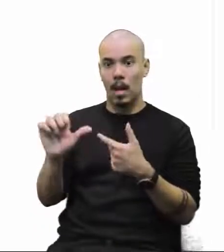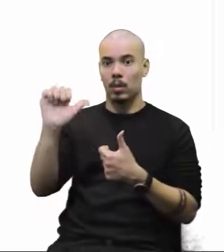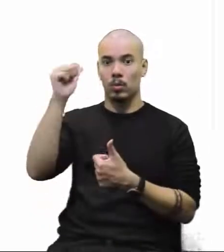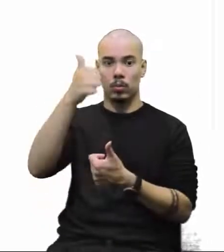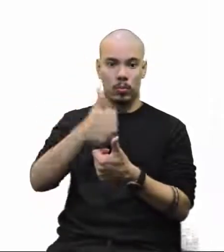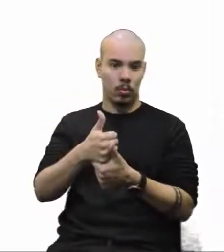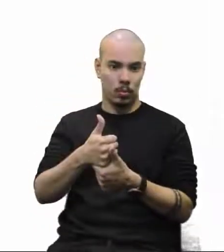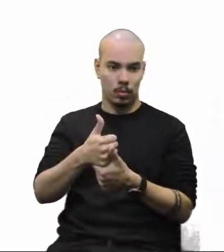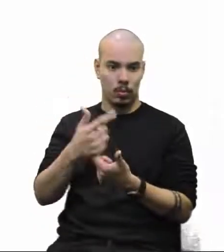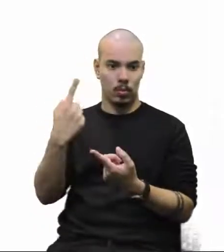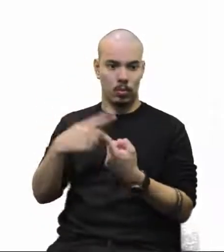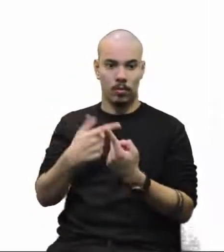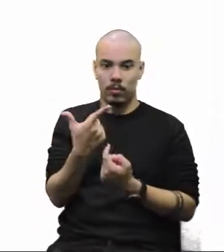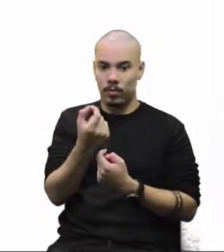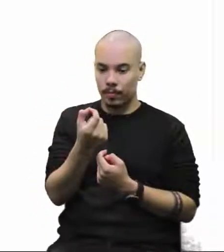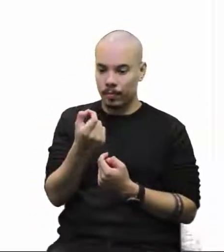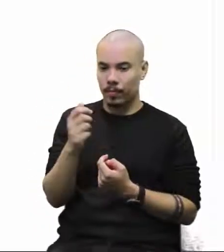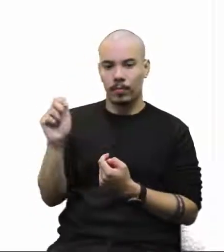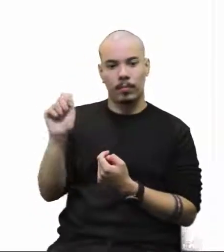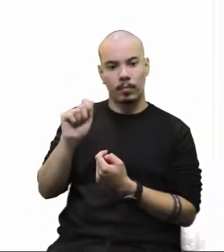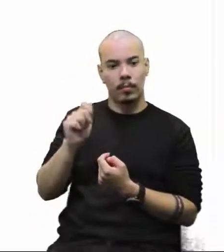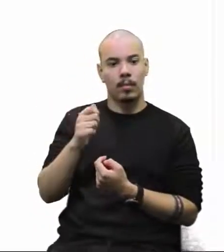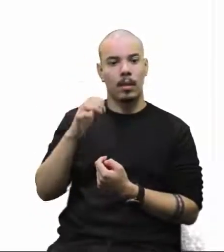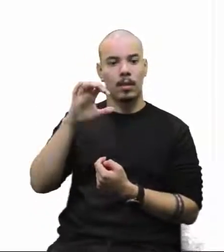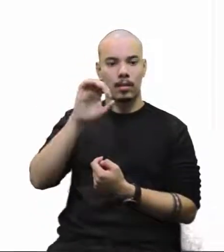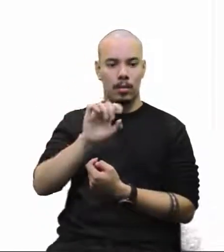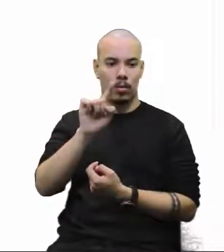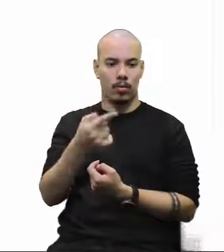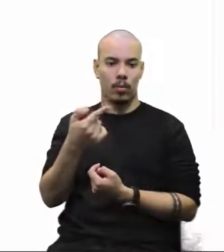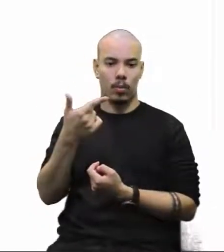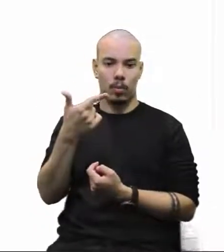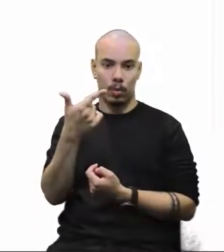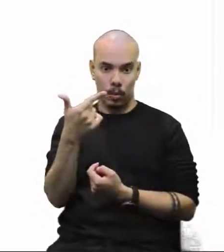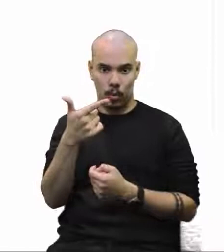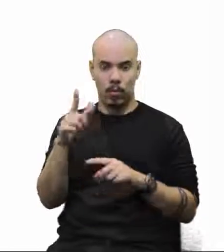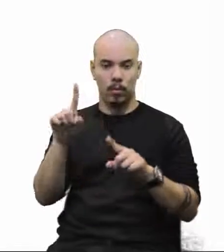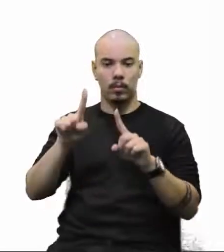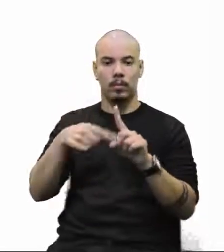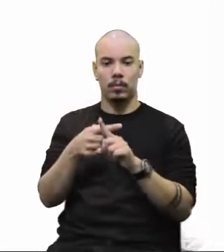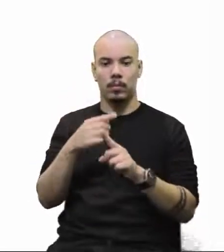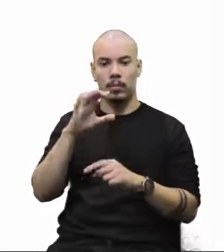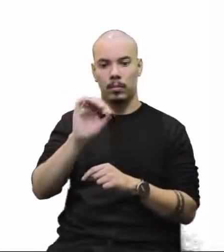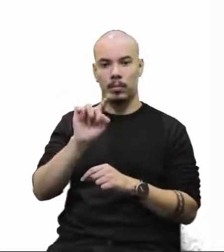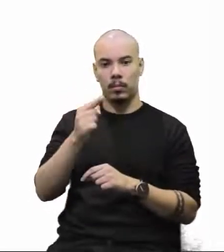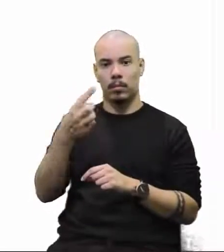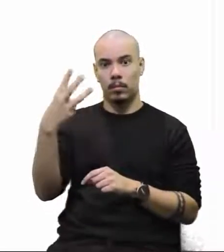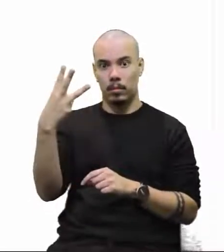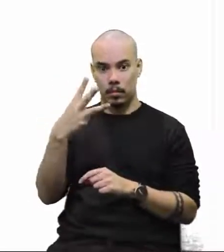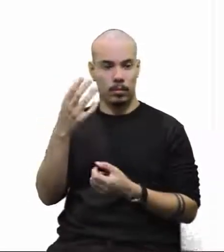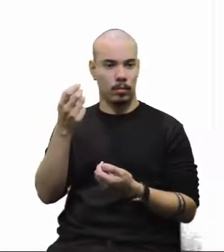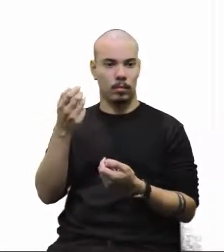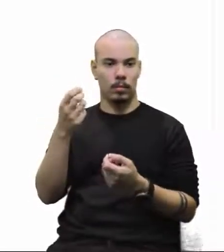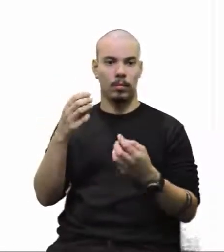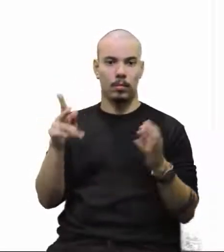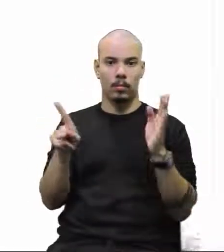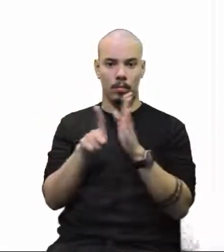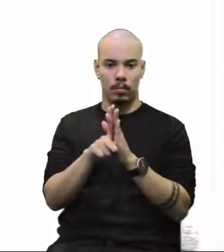Que é 20 amperes, 0,2 metros, 0,03 quilogramas e 10 metros por segundo ao